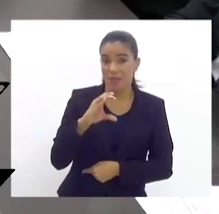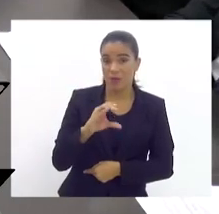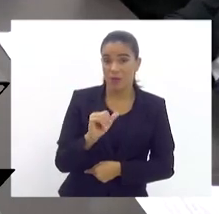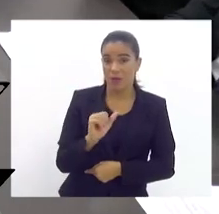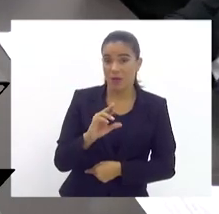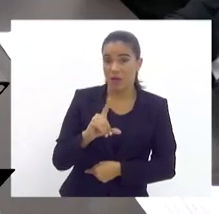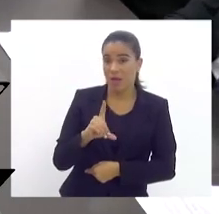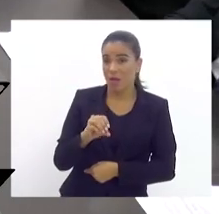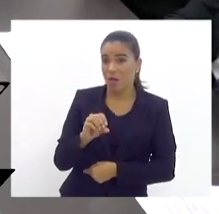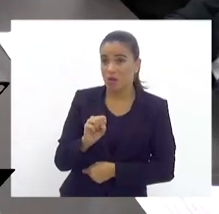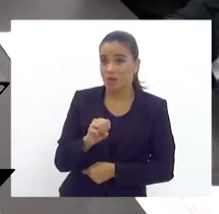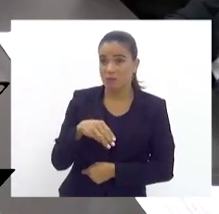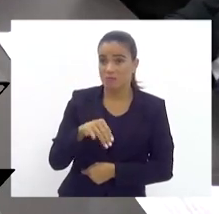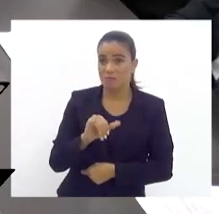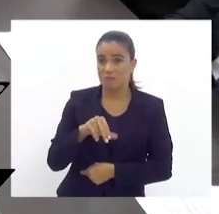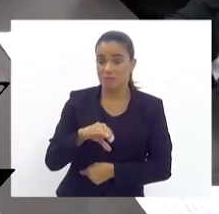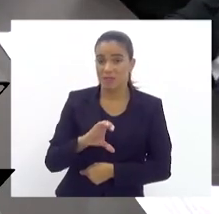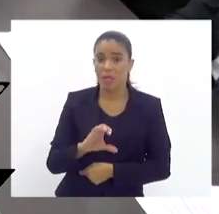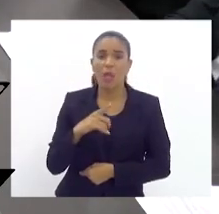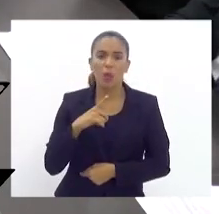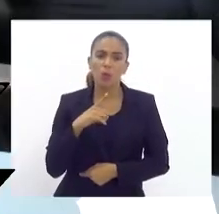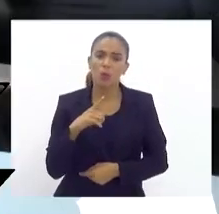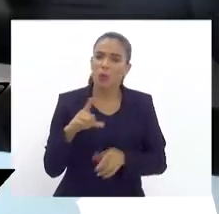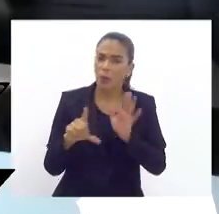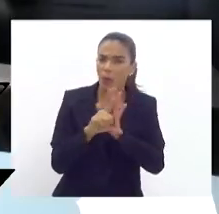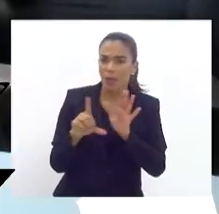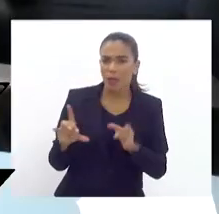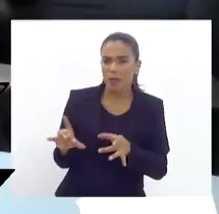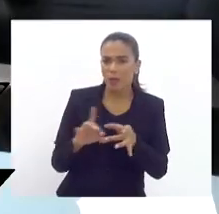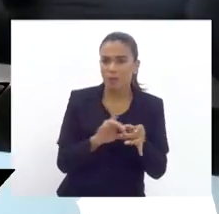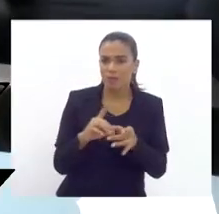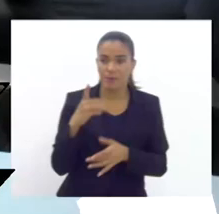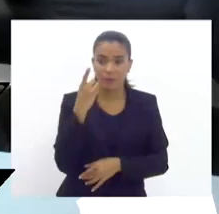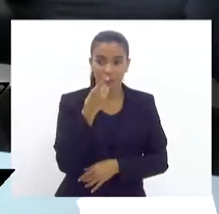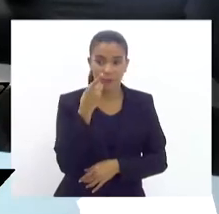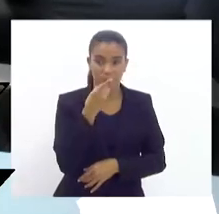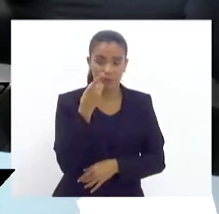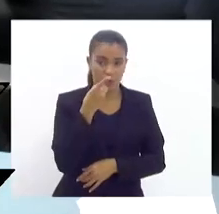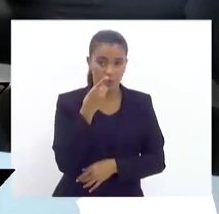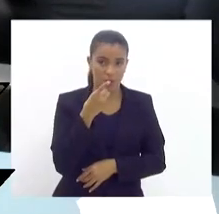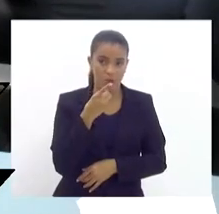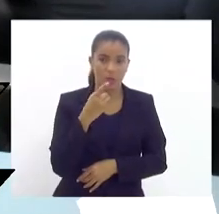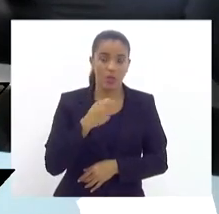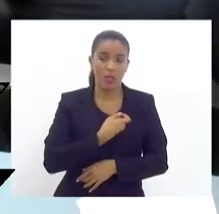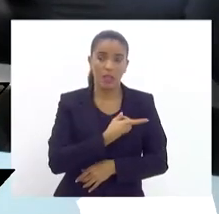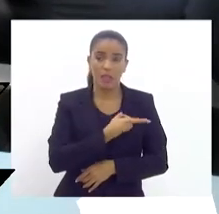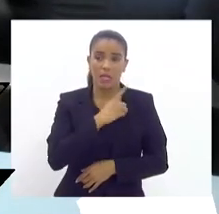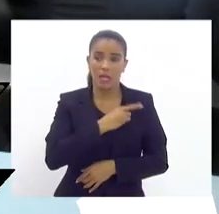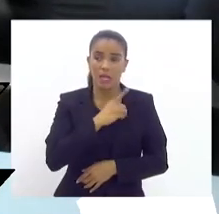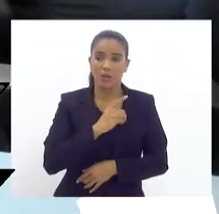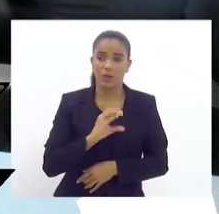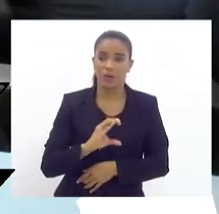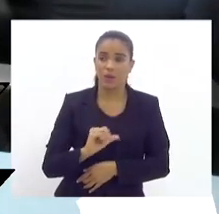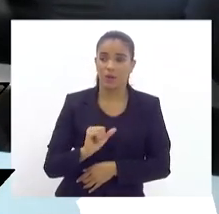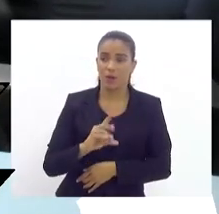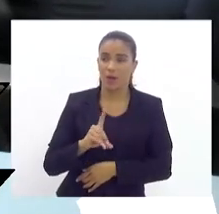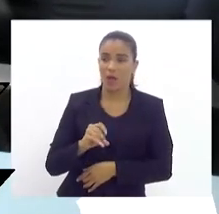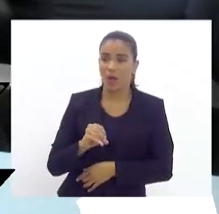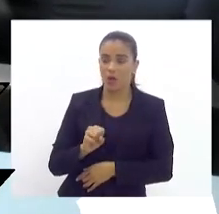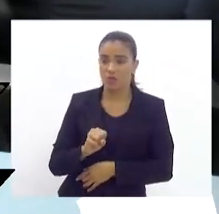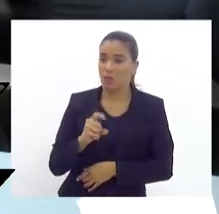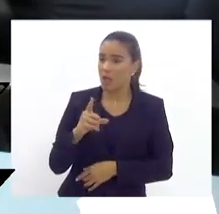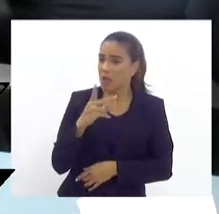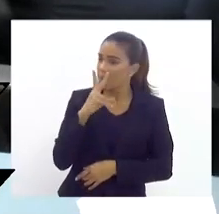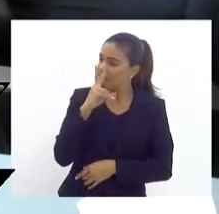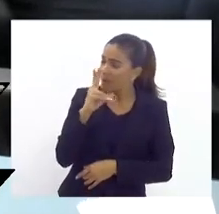Presidente, eu tenho uma lei em conjunto com o deputado delegado Carlos Augusto, que é